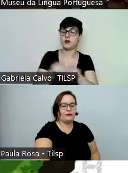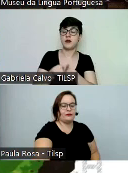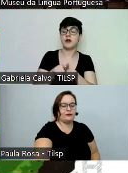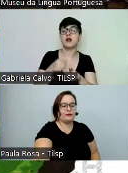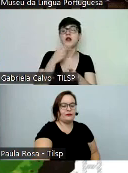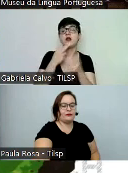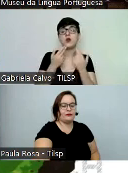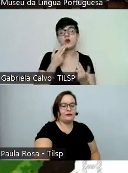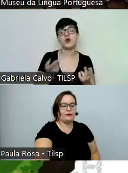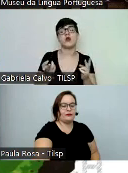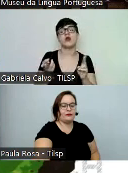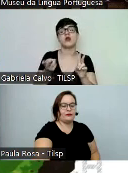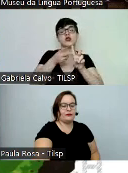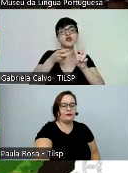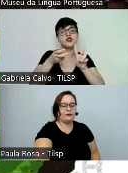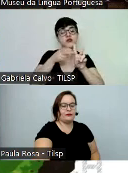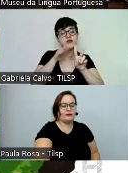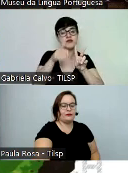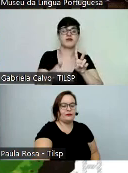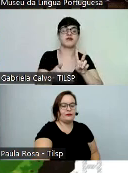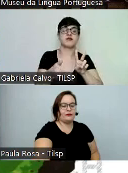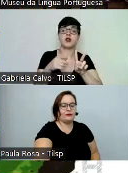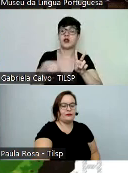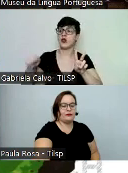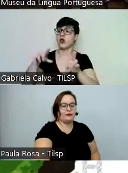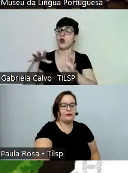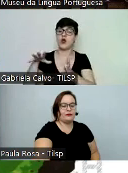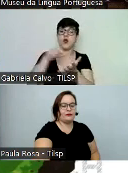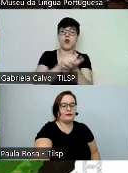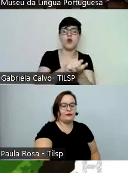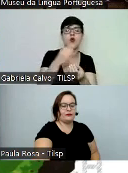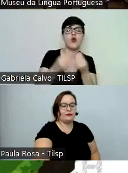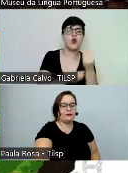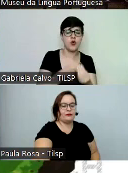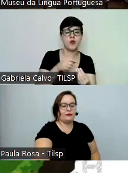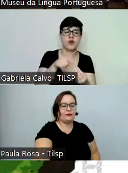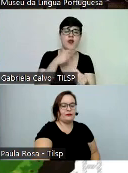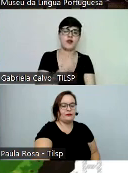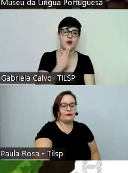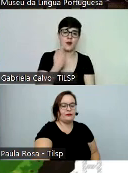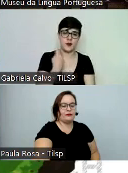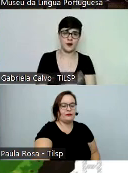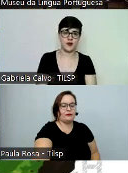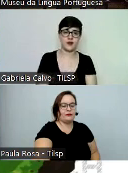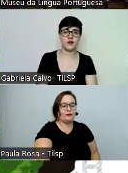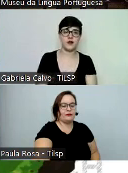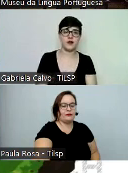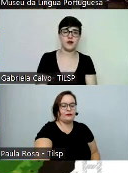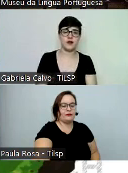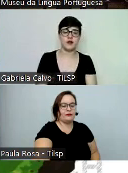e a história do colonialismo por meio dos dicionários com as línguas indígenas mas não tem